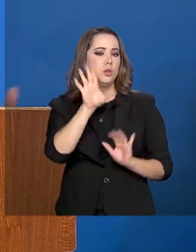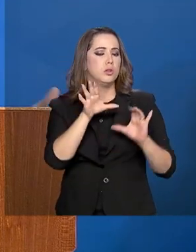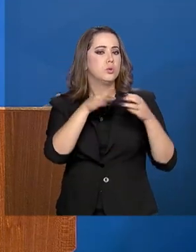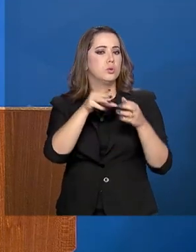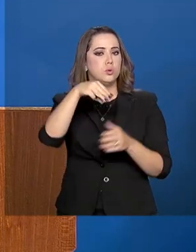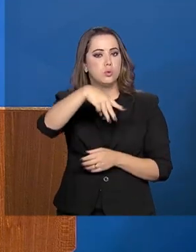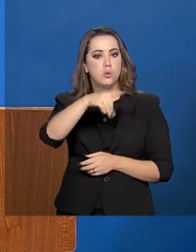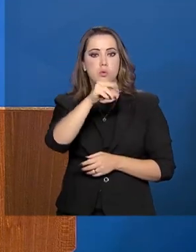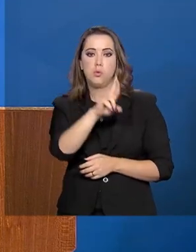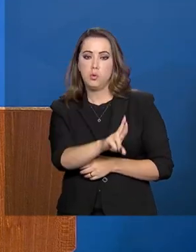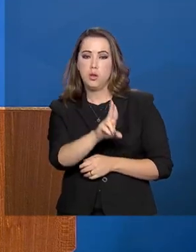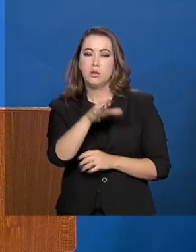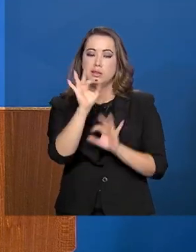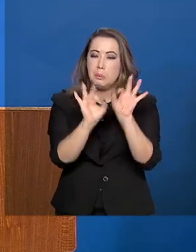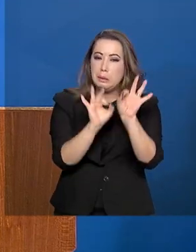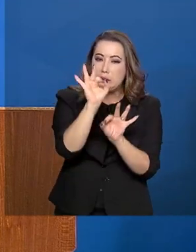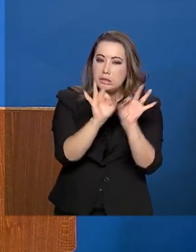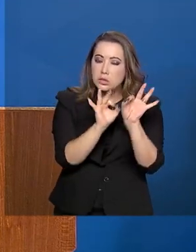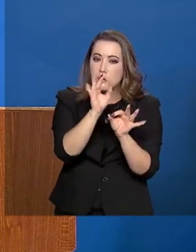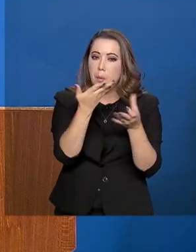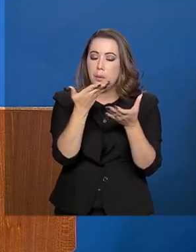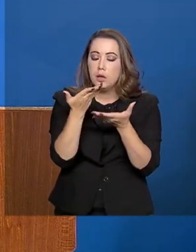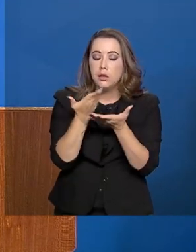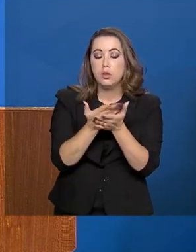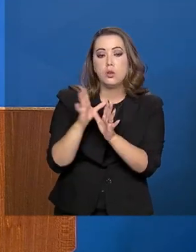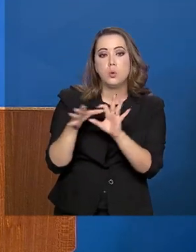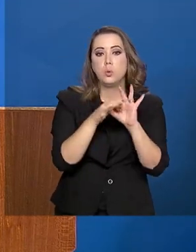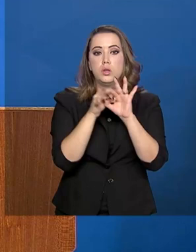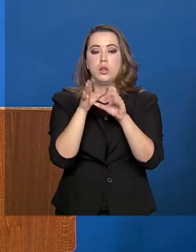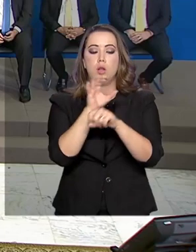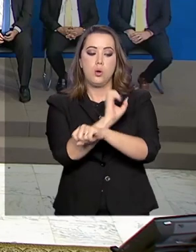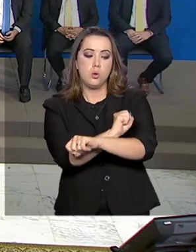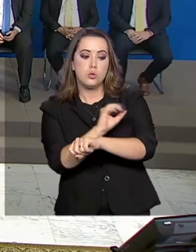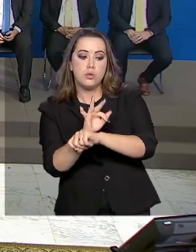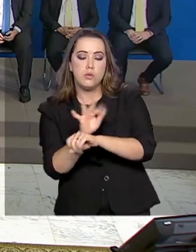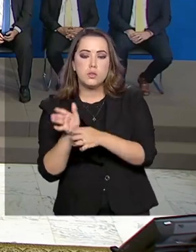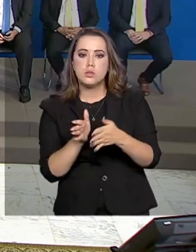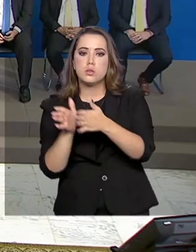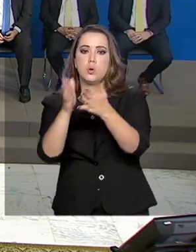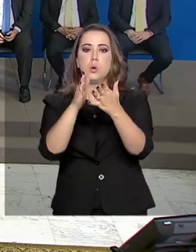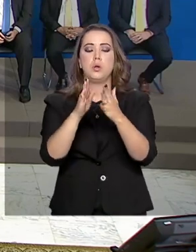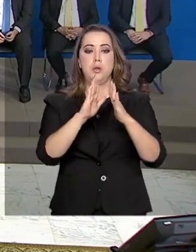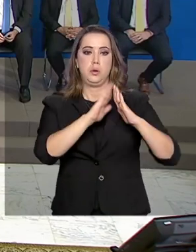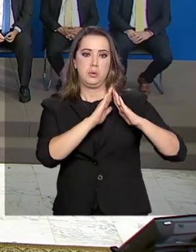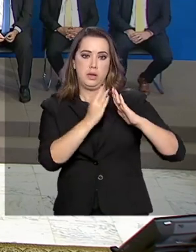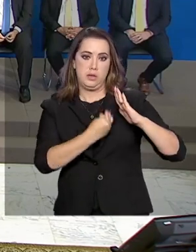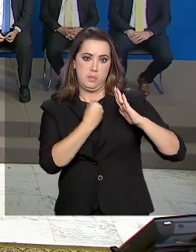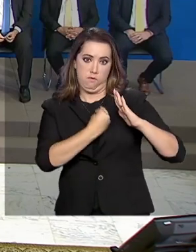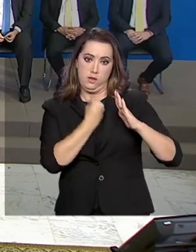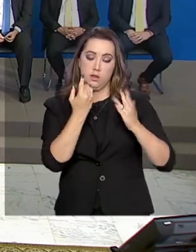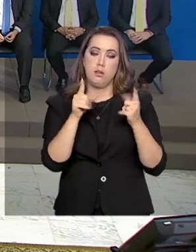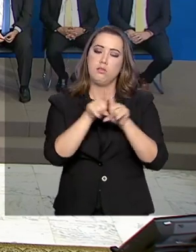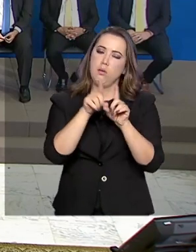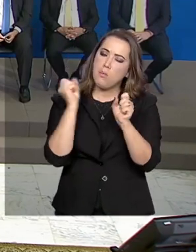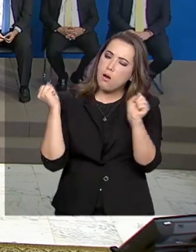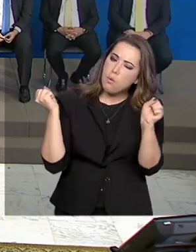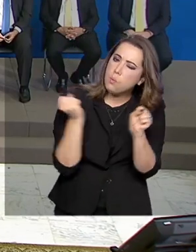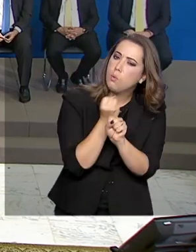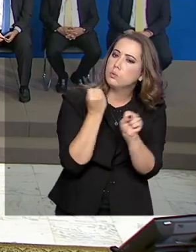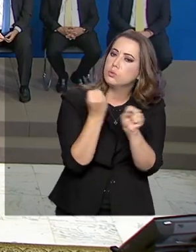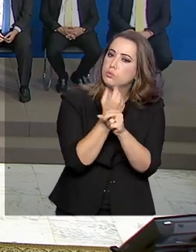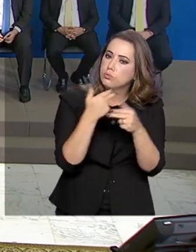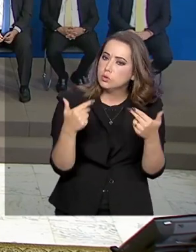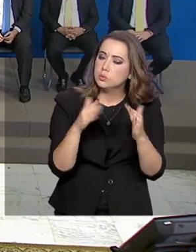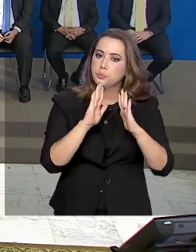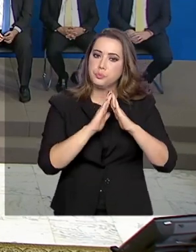Regional, que toca projetos como a integração do Rio São Francisco, o Minha Casa Minha Vida e obras de infraestrutura